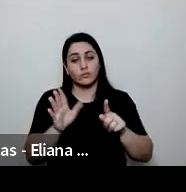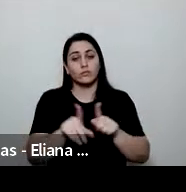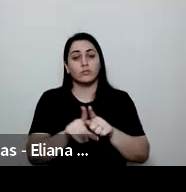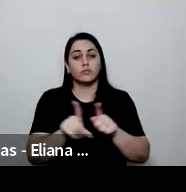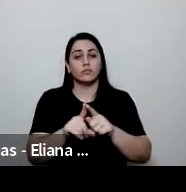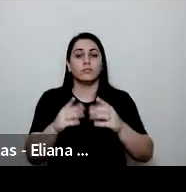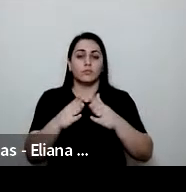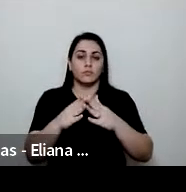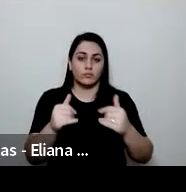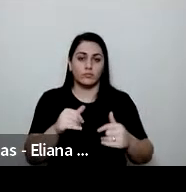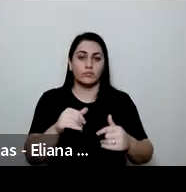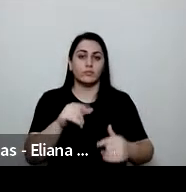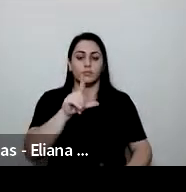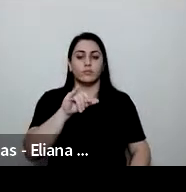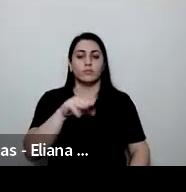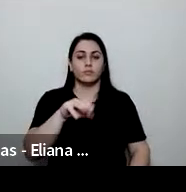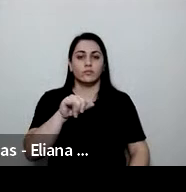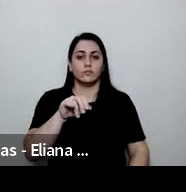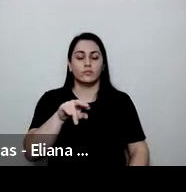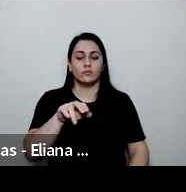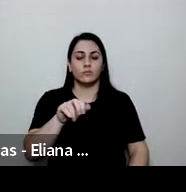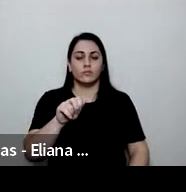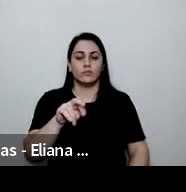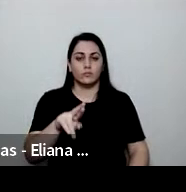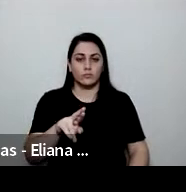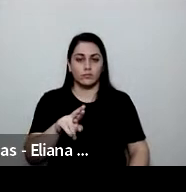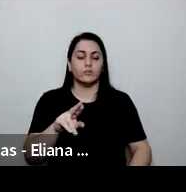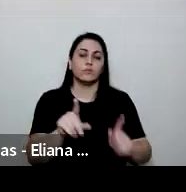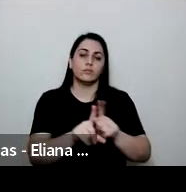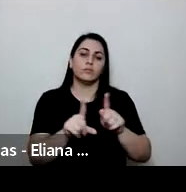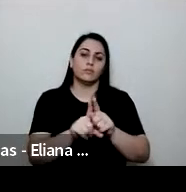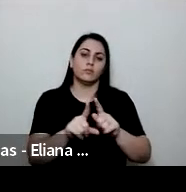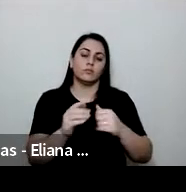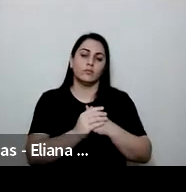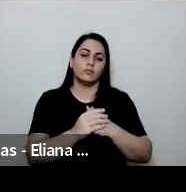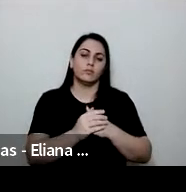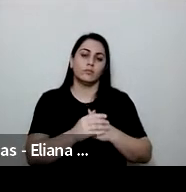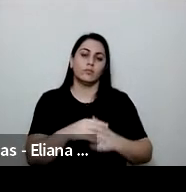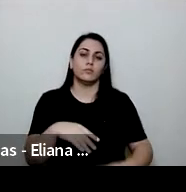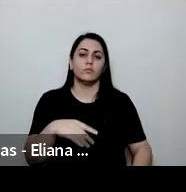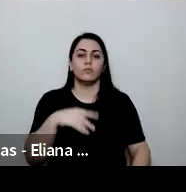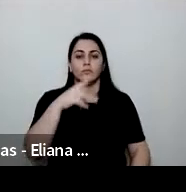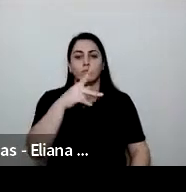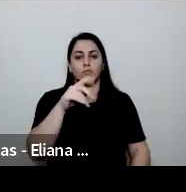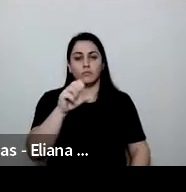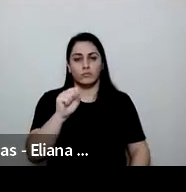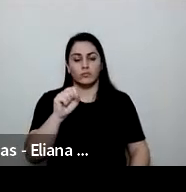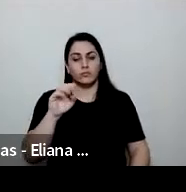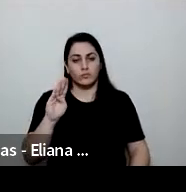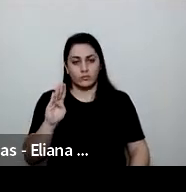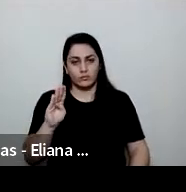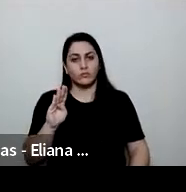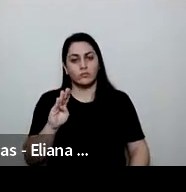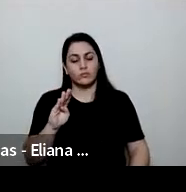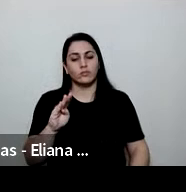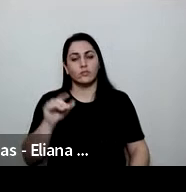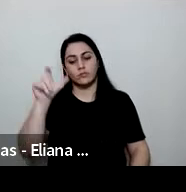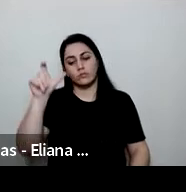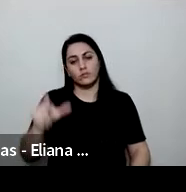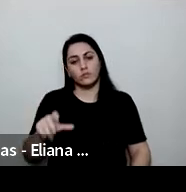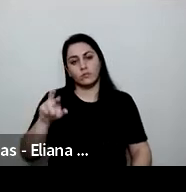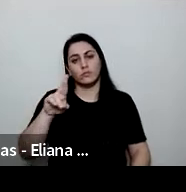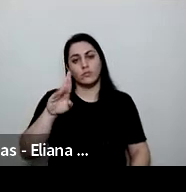com pedido de liminar foi manejado pelo diretório regional do partido socialista brasileiro em Face de Roberto Rocha